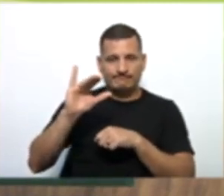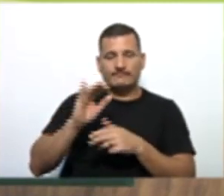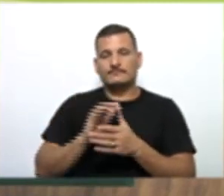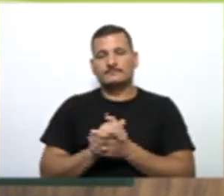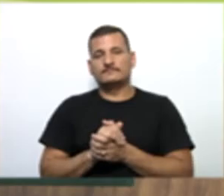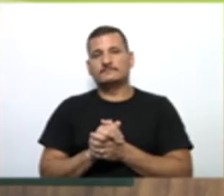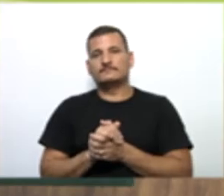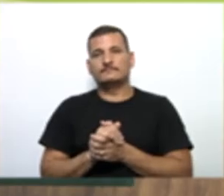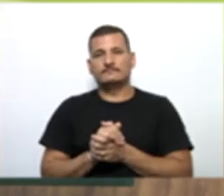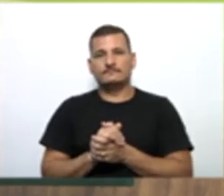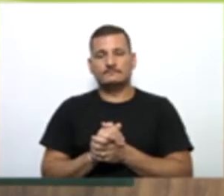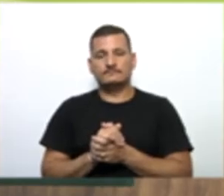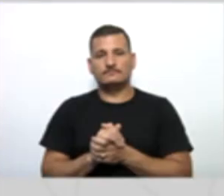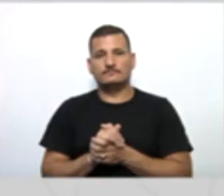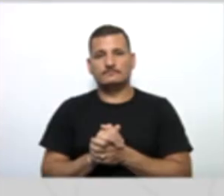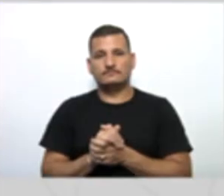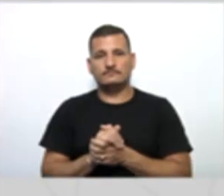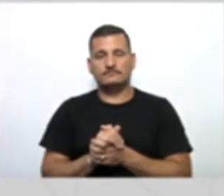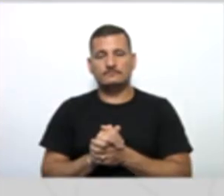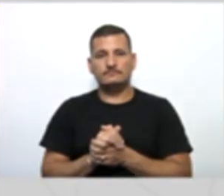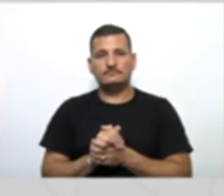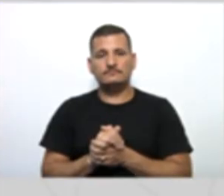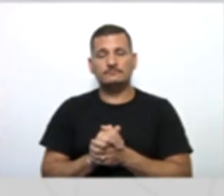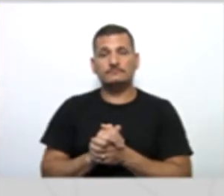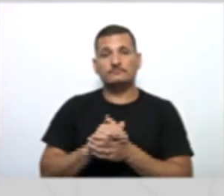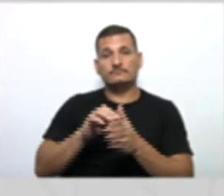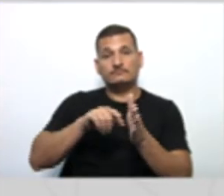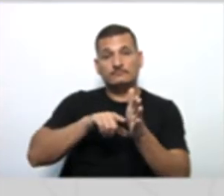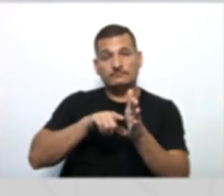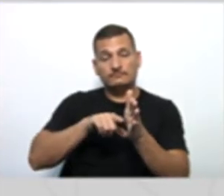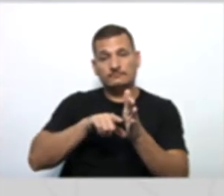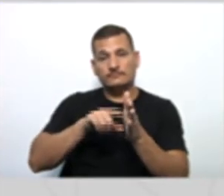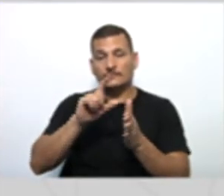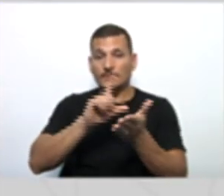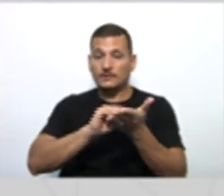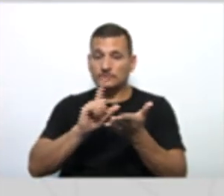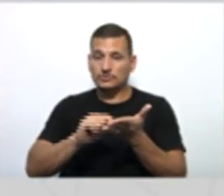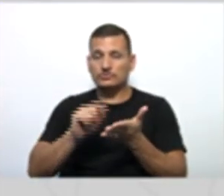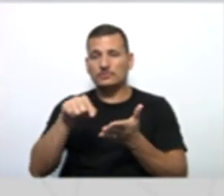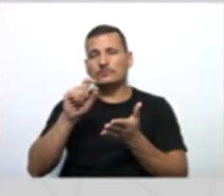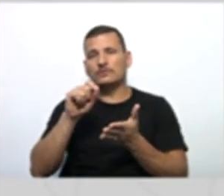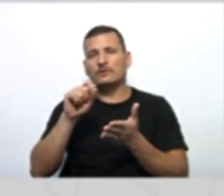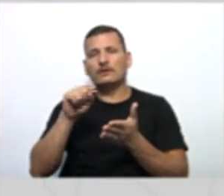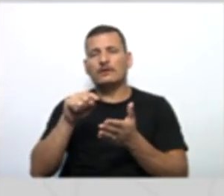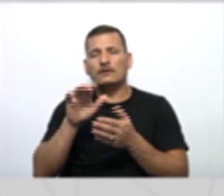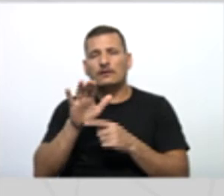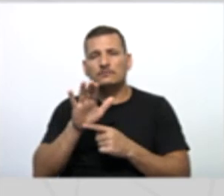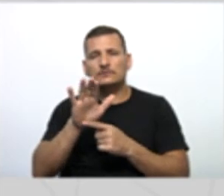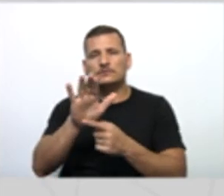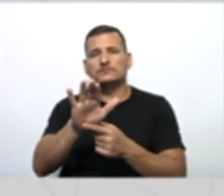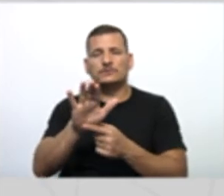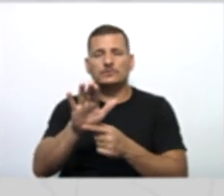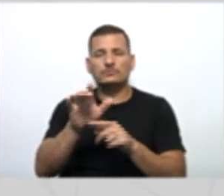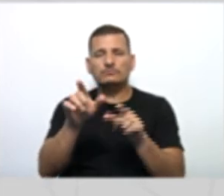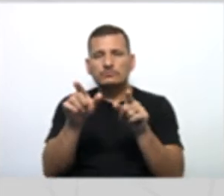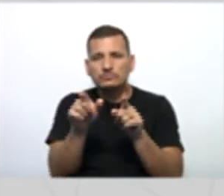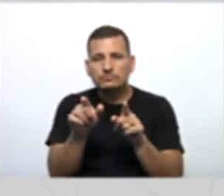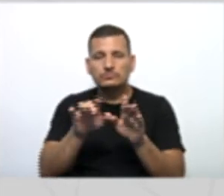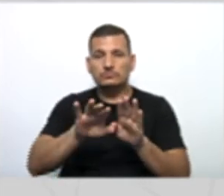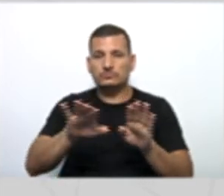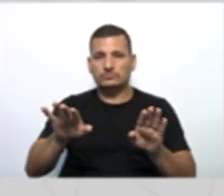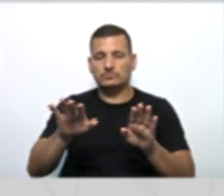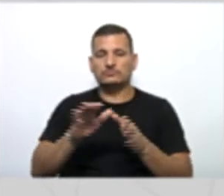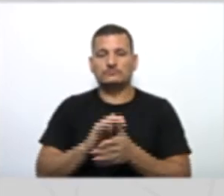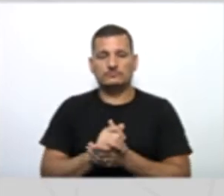O artigo científico, ele já é o resultado de um trabalho onde há uma análise e uma demonstração de forma breve, especializada. Por